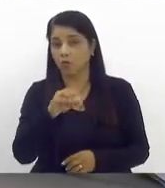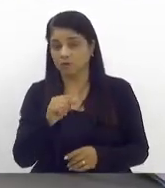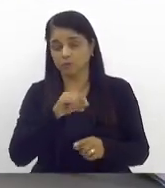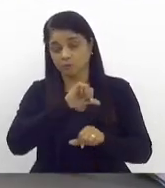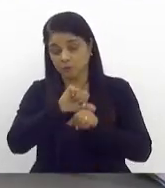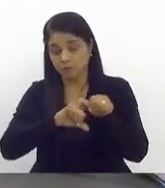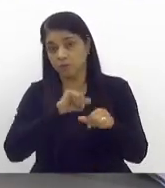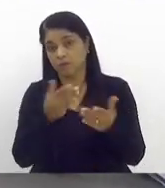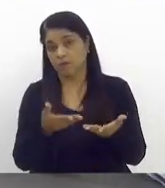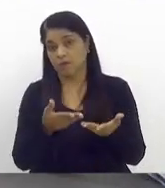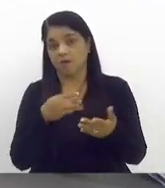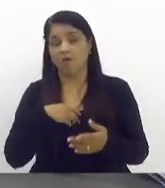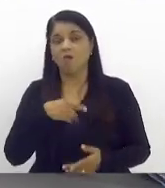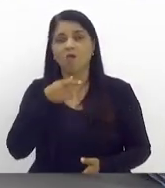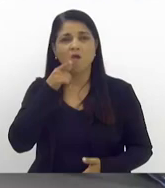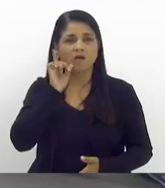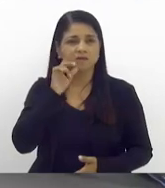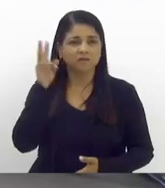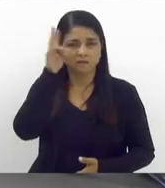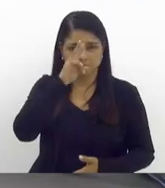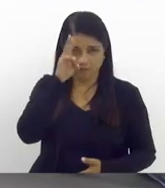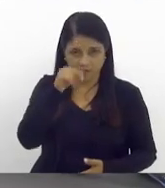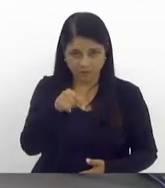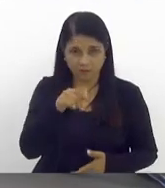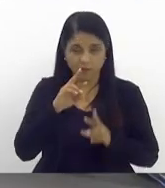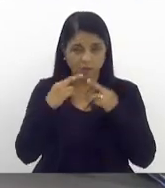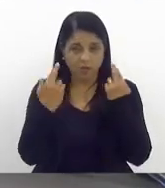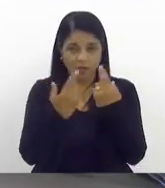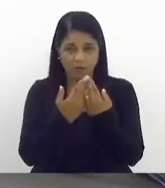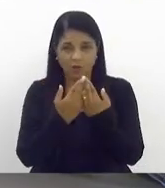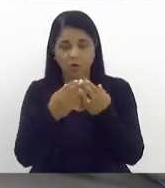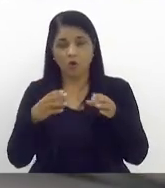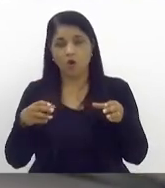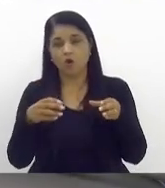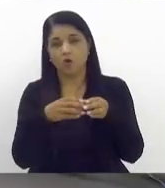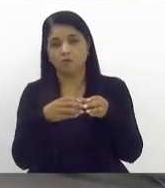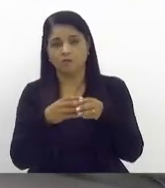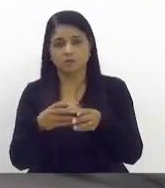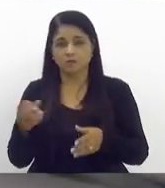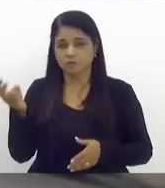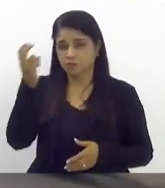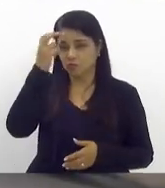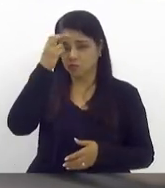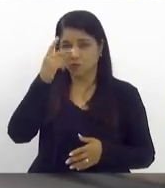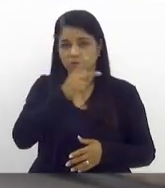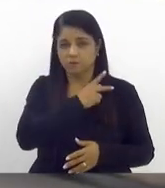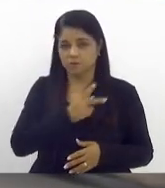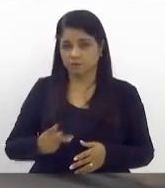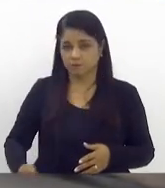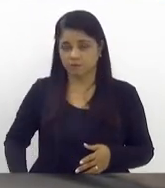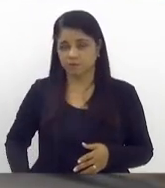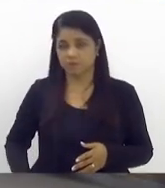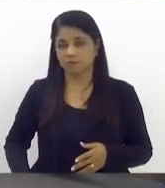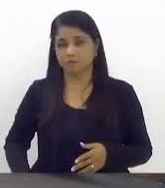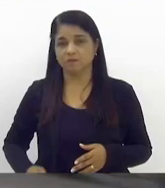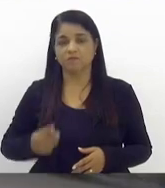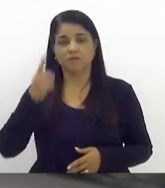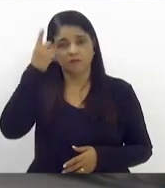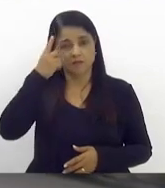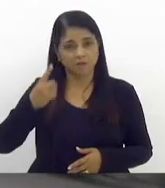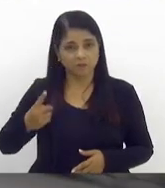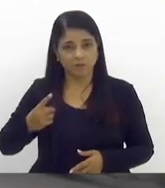lembrando, ontem mesmo, numa reunião da Comissão de Cultura, presidida pela intrépida